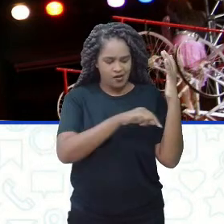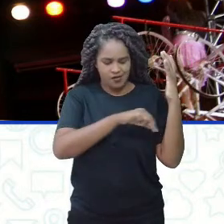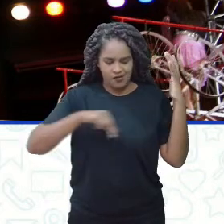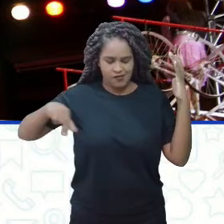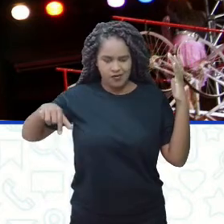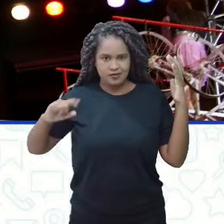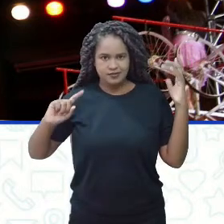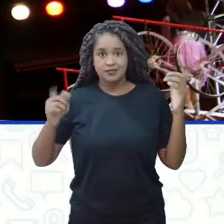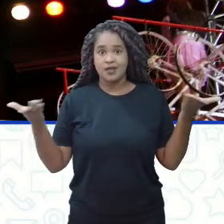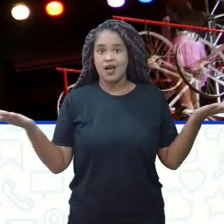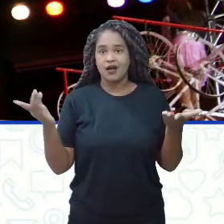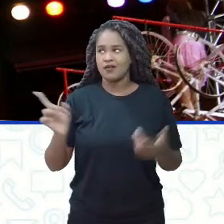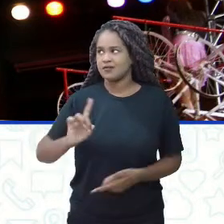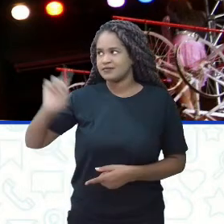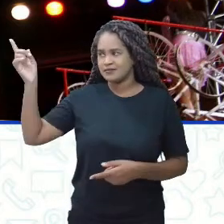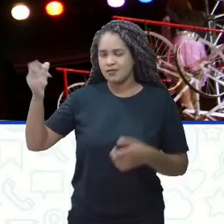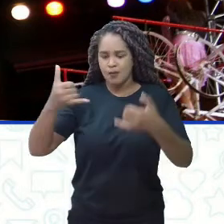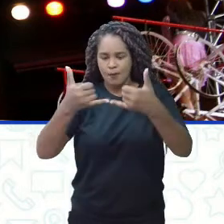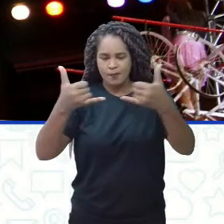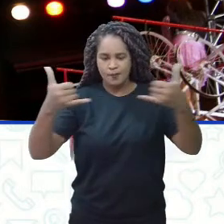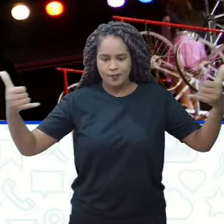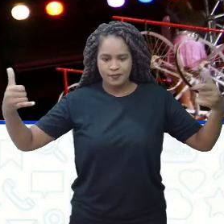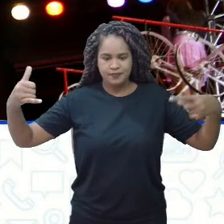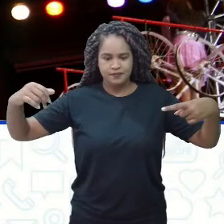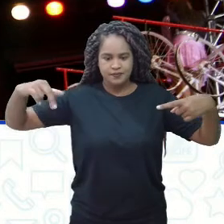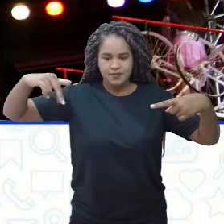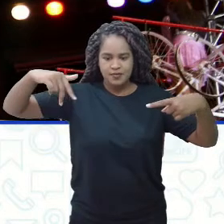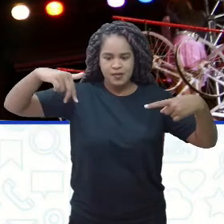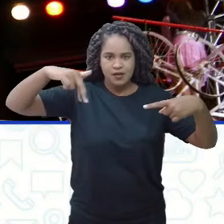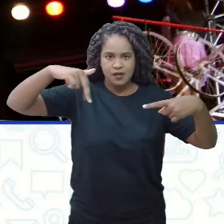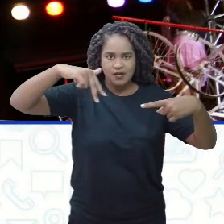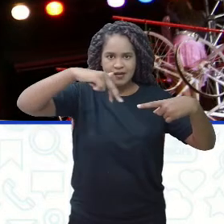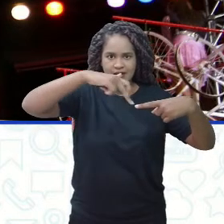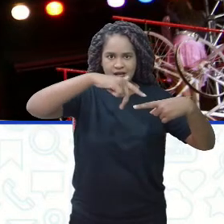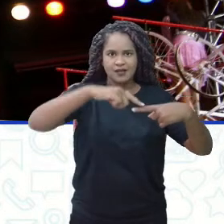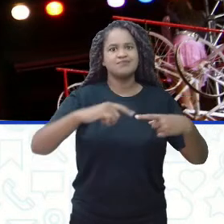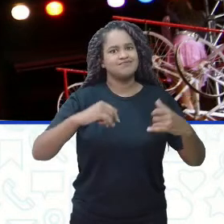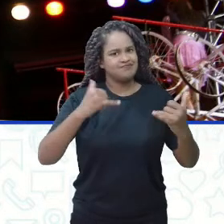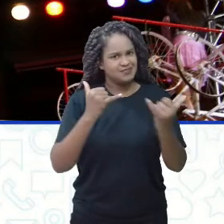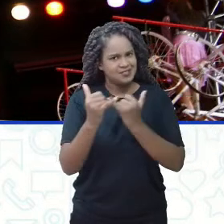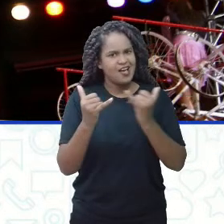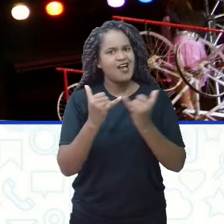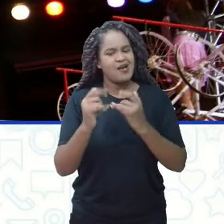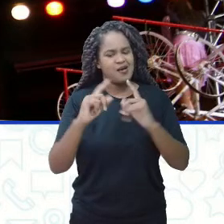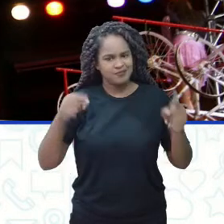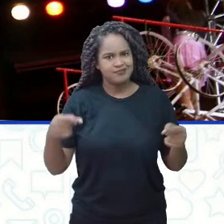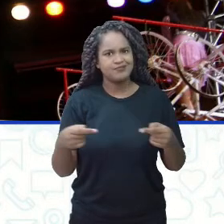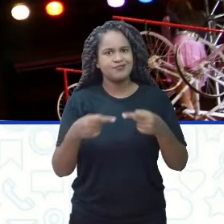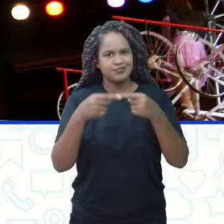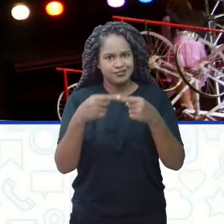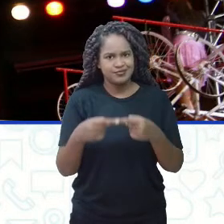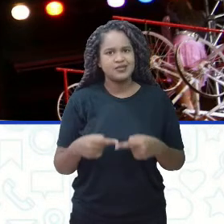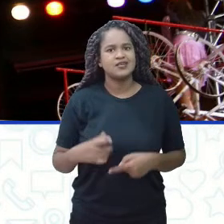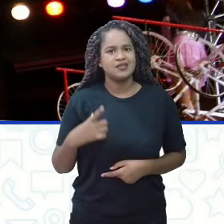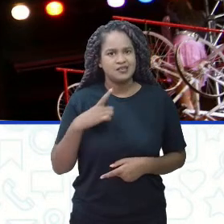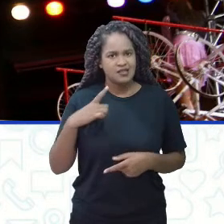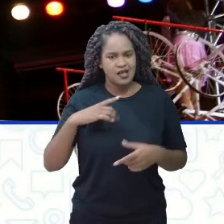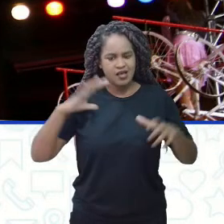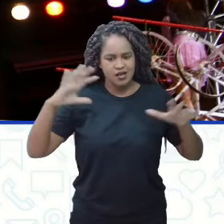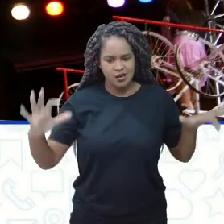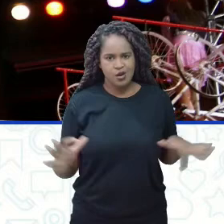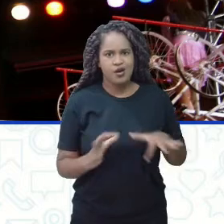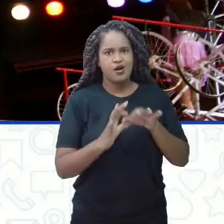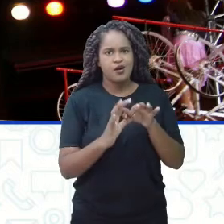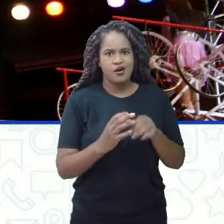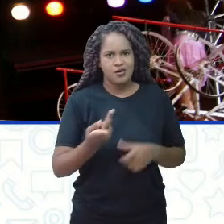como foi a imagem anterior em relação ao slackline. Tem tudo a ver, né? Vocês podem perceber aí que tem uma ligação imensa